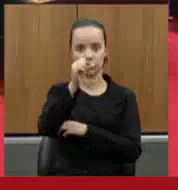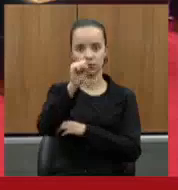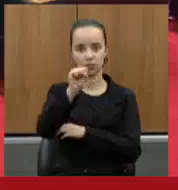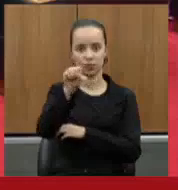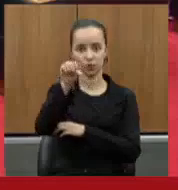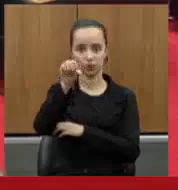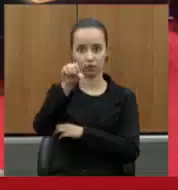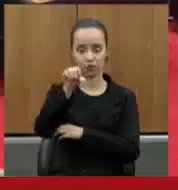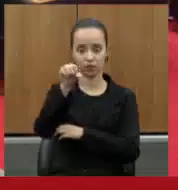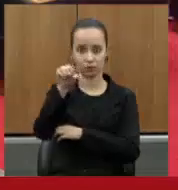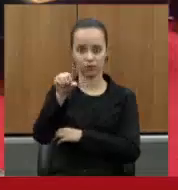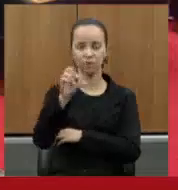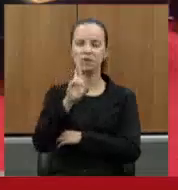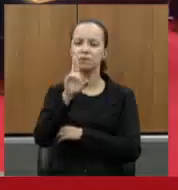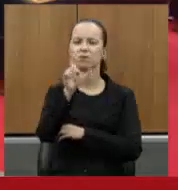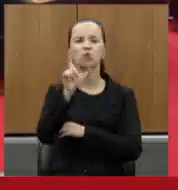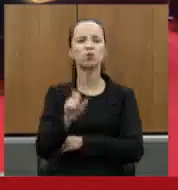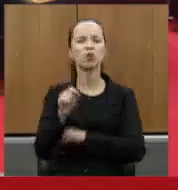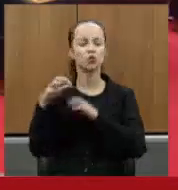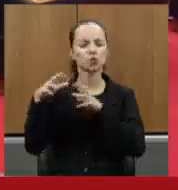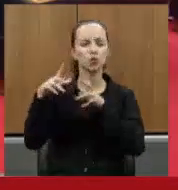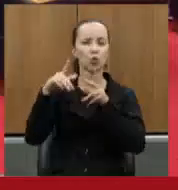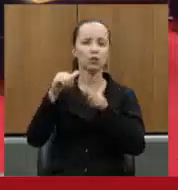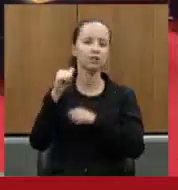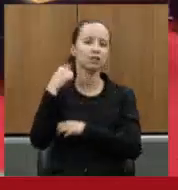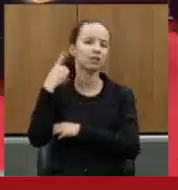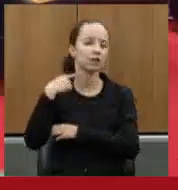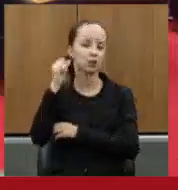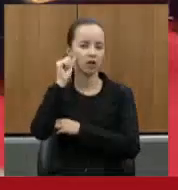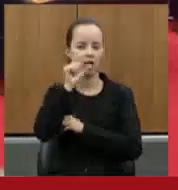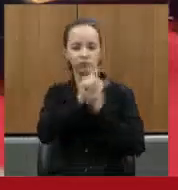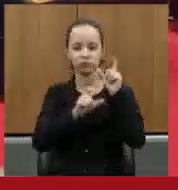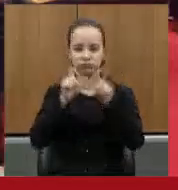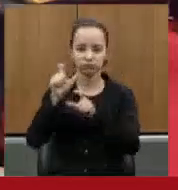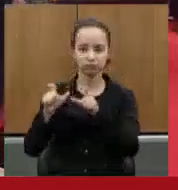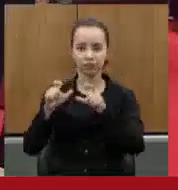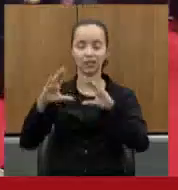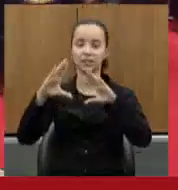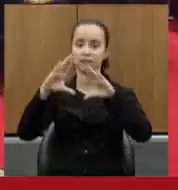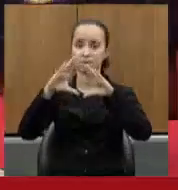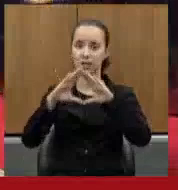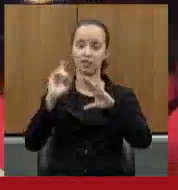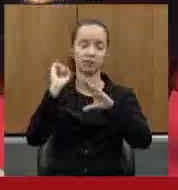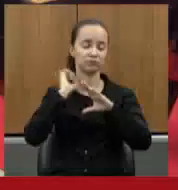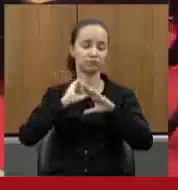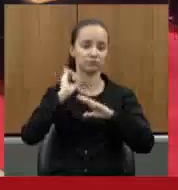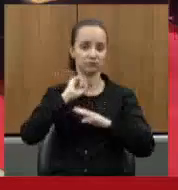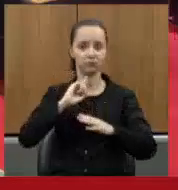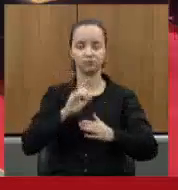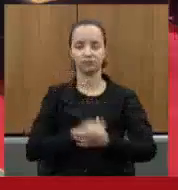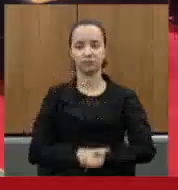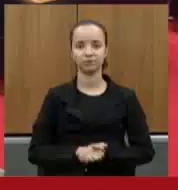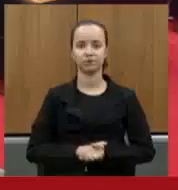1989, representando todas as deputadas da Assembleia Legislativa de Minas Gerais.